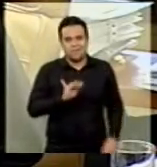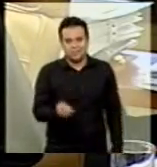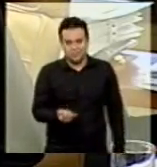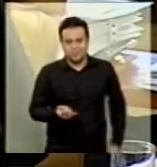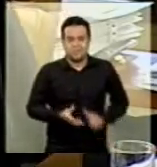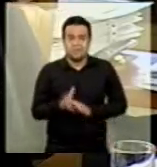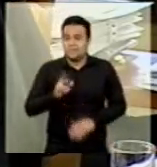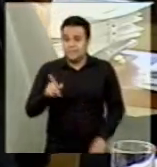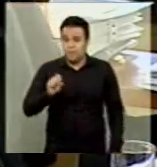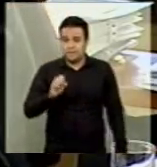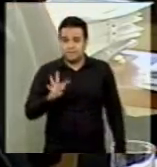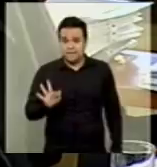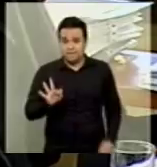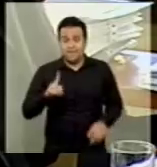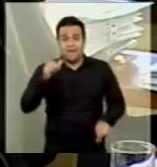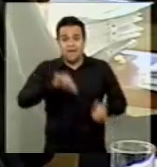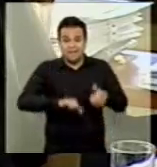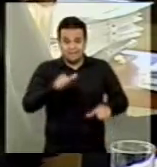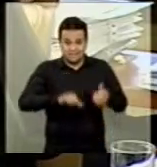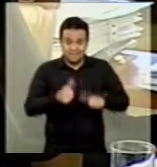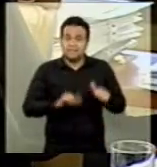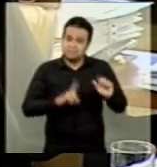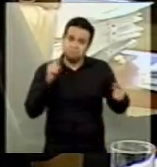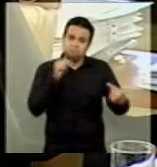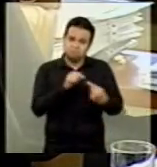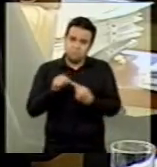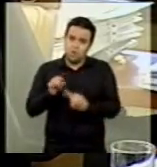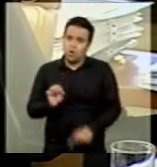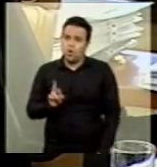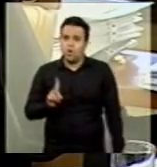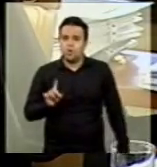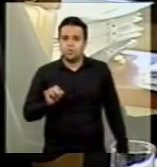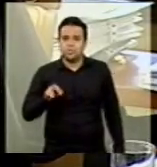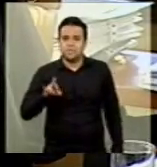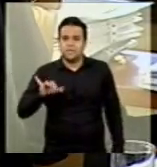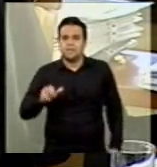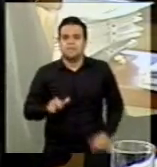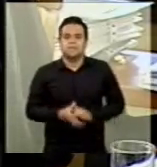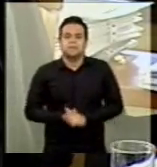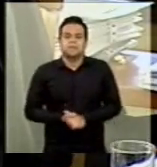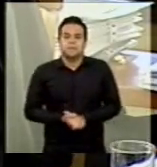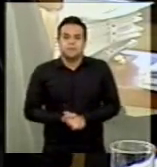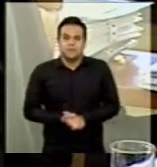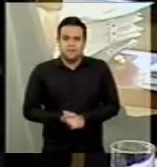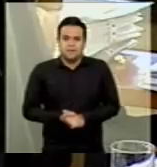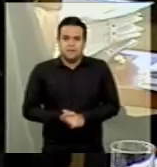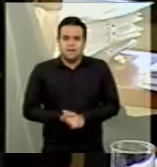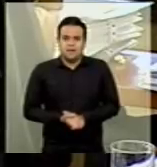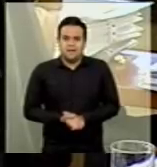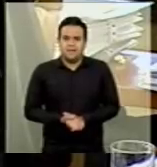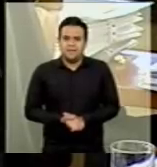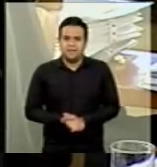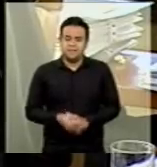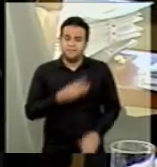serem analisados pelas instâncias ordinárias. O ministro Alexandre